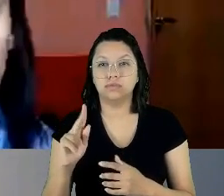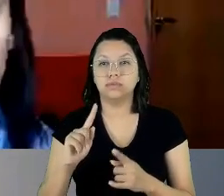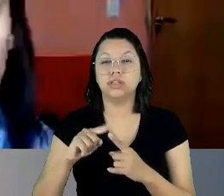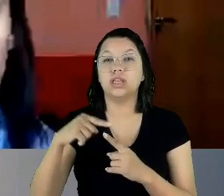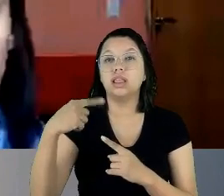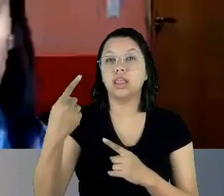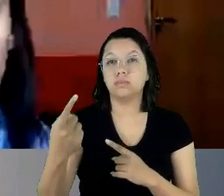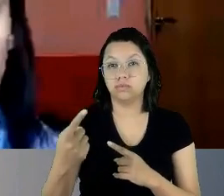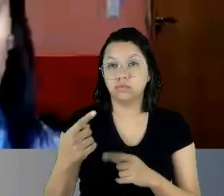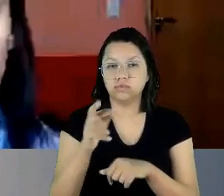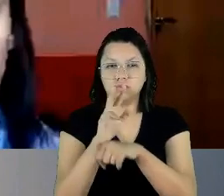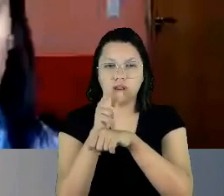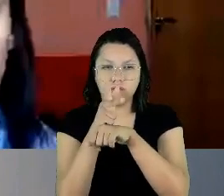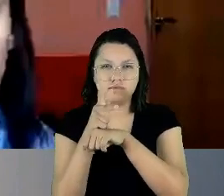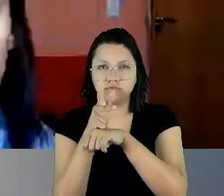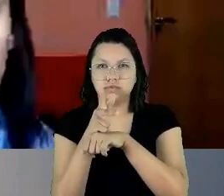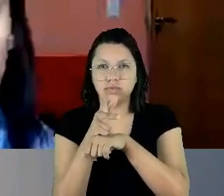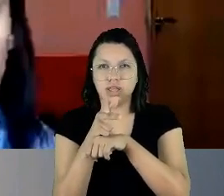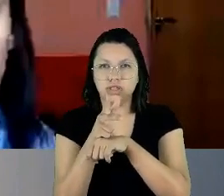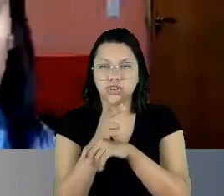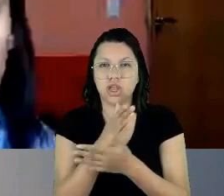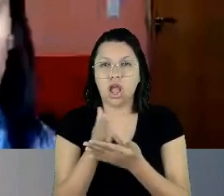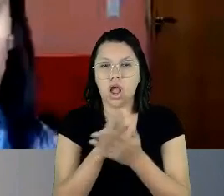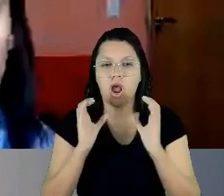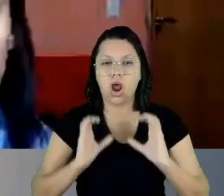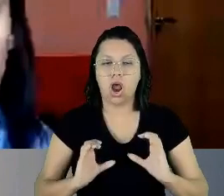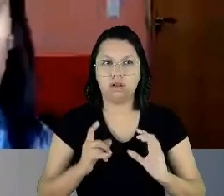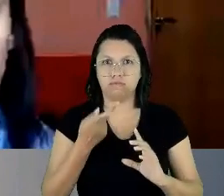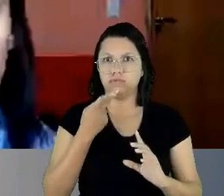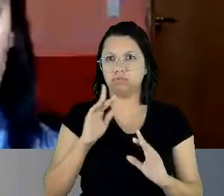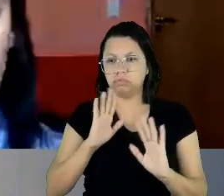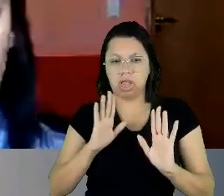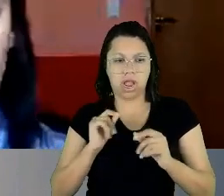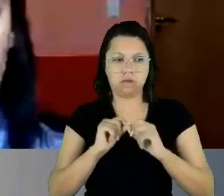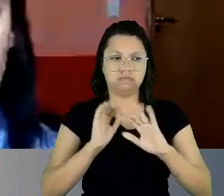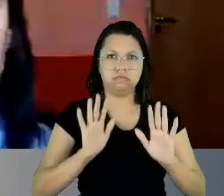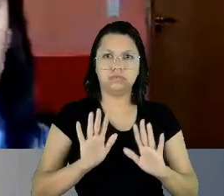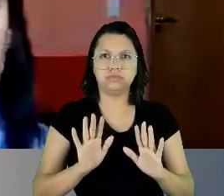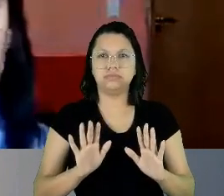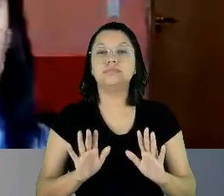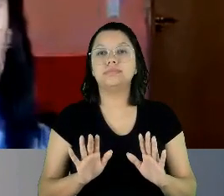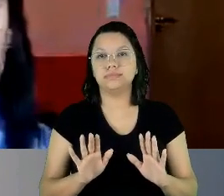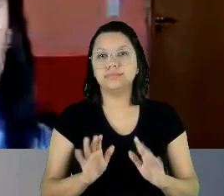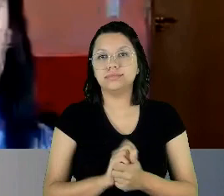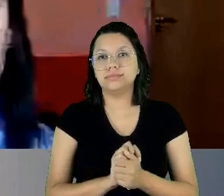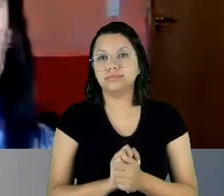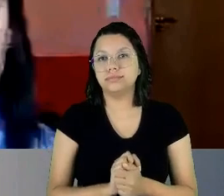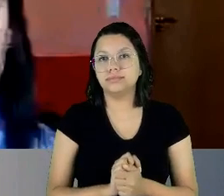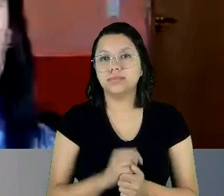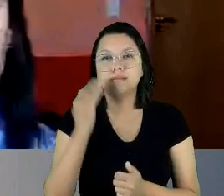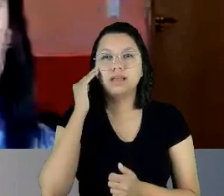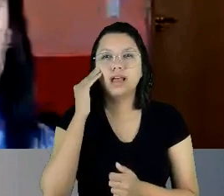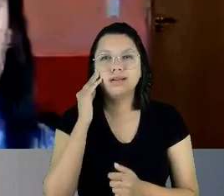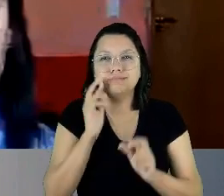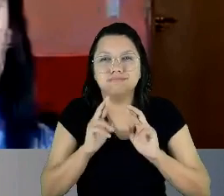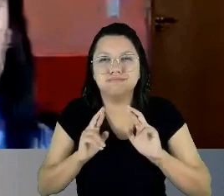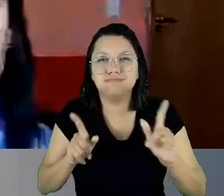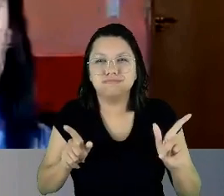serem flagrados em determinado comportamento, se esquivam da própria atitude. Então, é um paradoxo que em ambos os